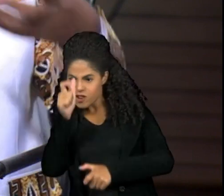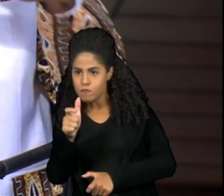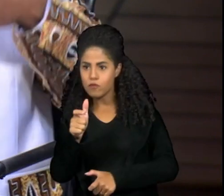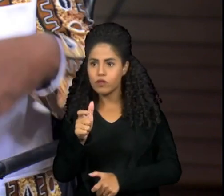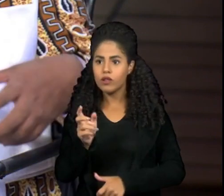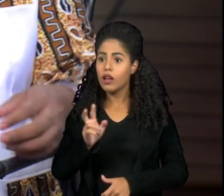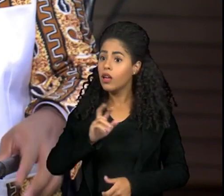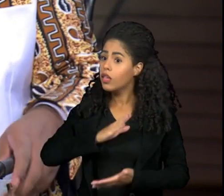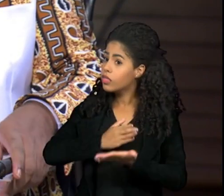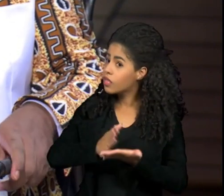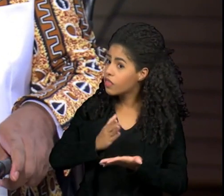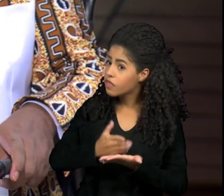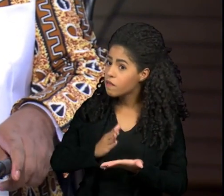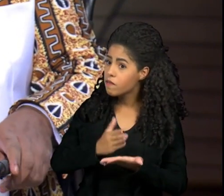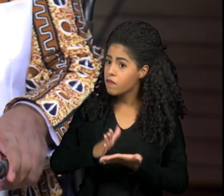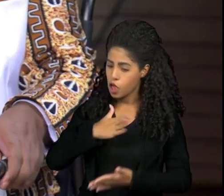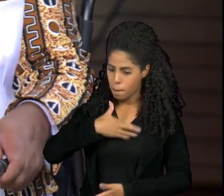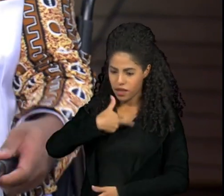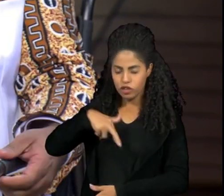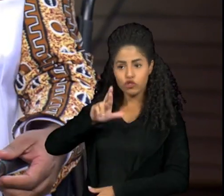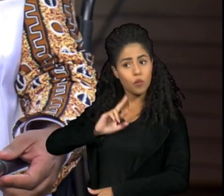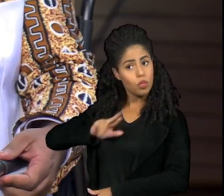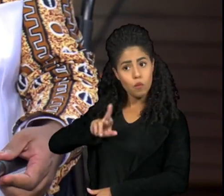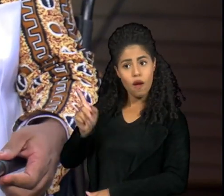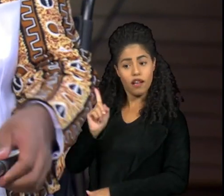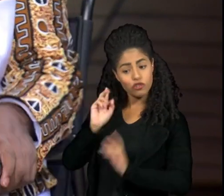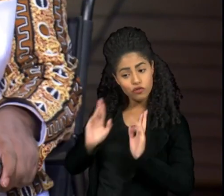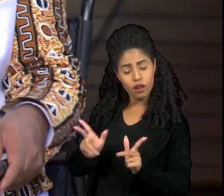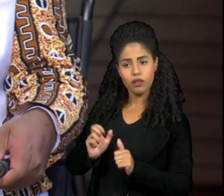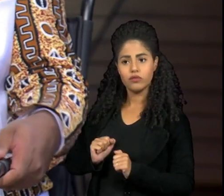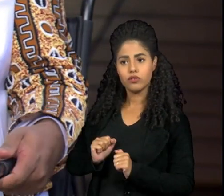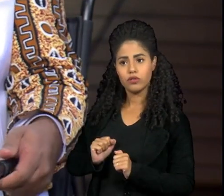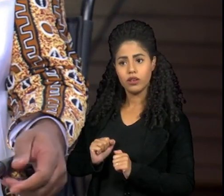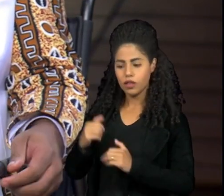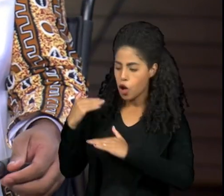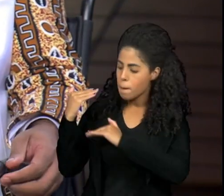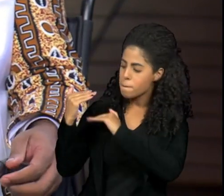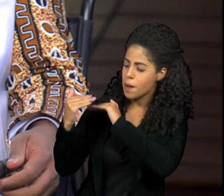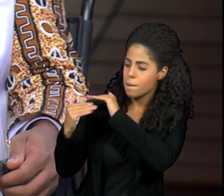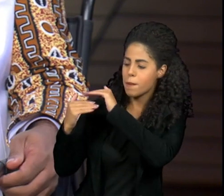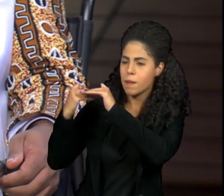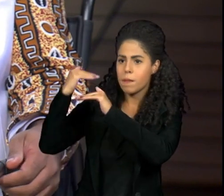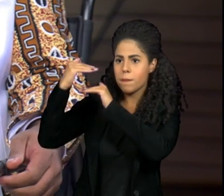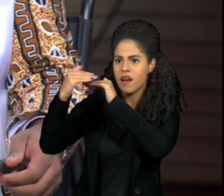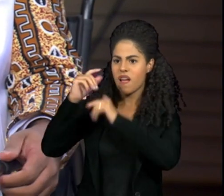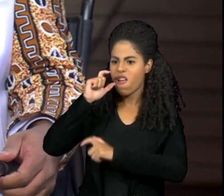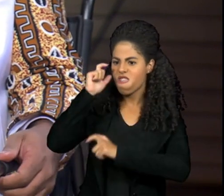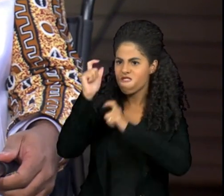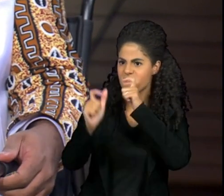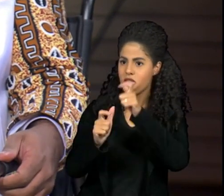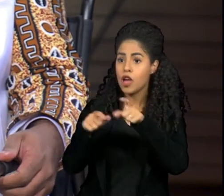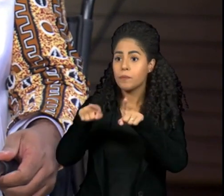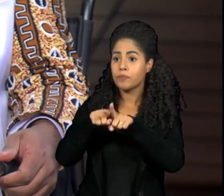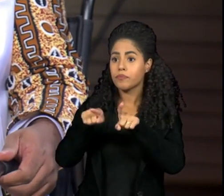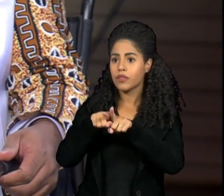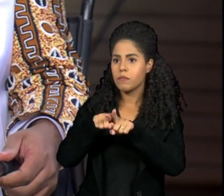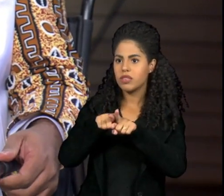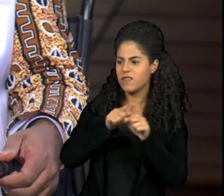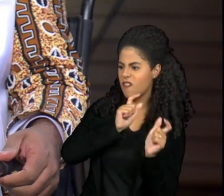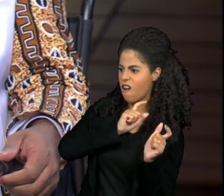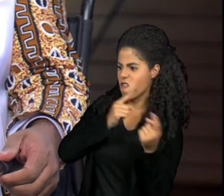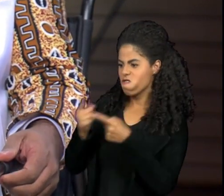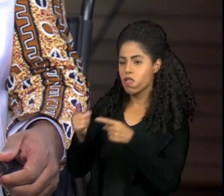não pertence à minha religiosidade. Então, também o avanço da perseguição às religiões de matriz